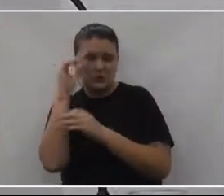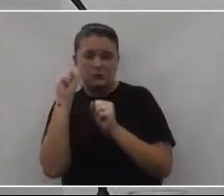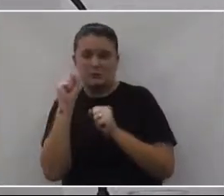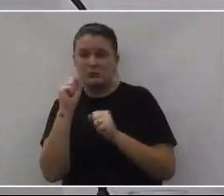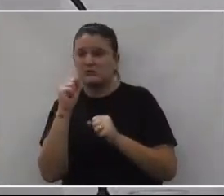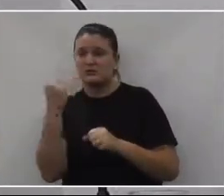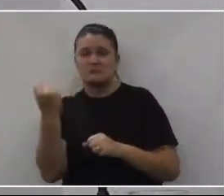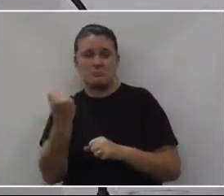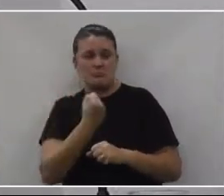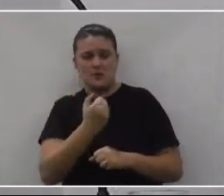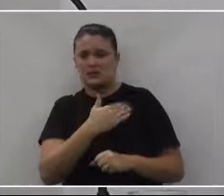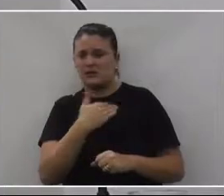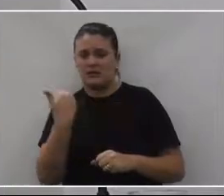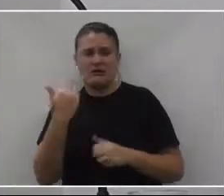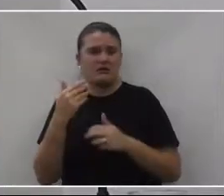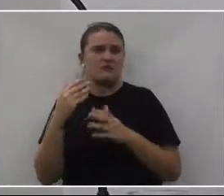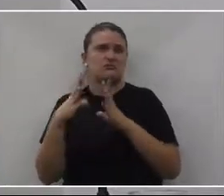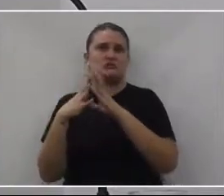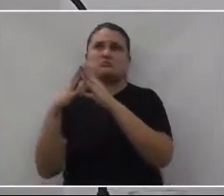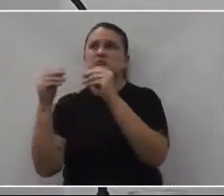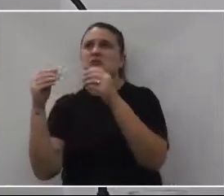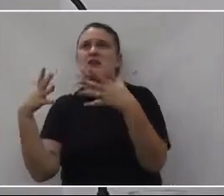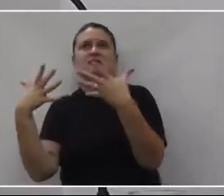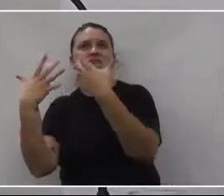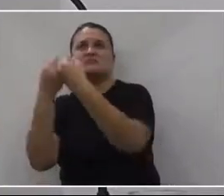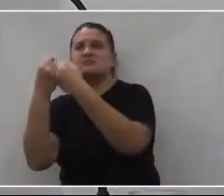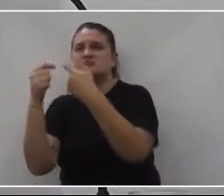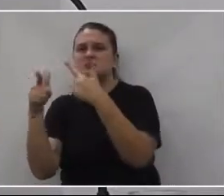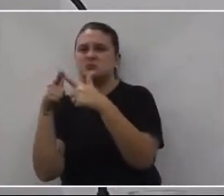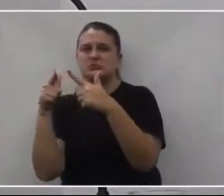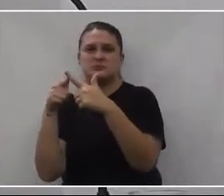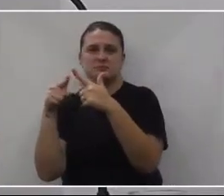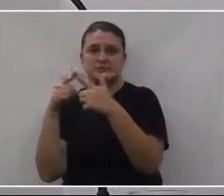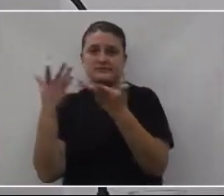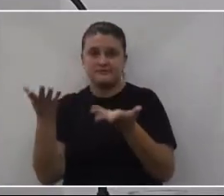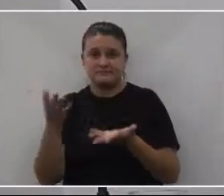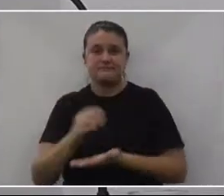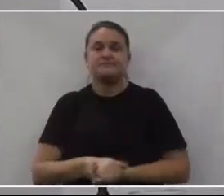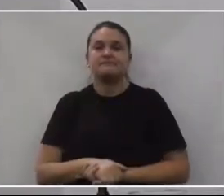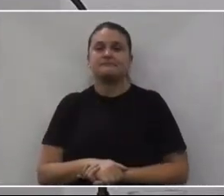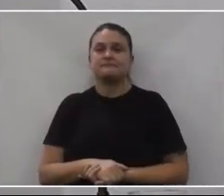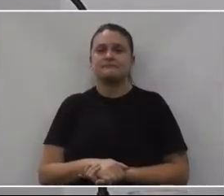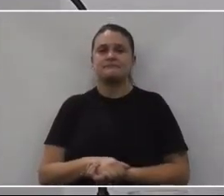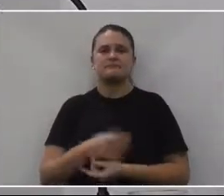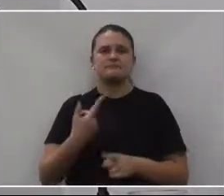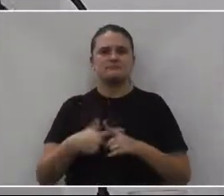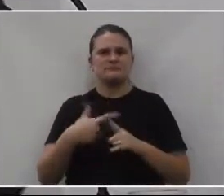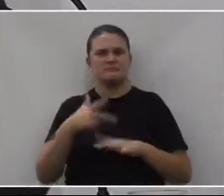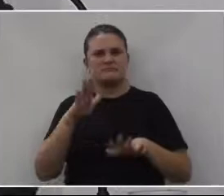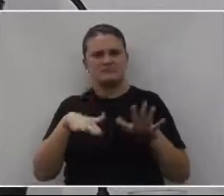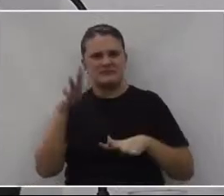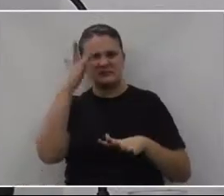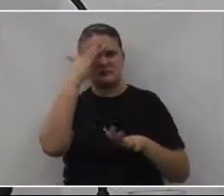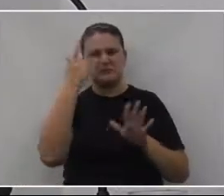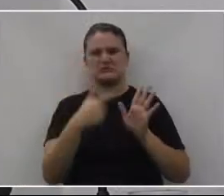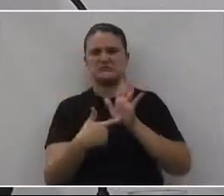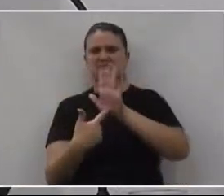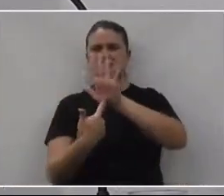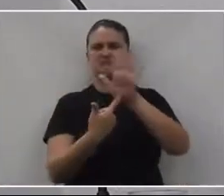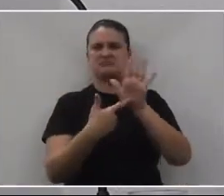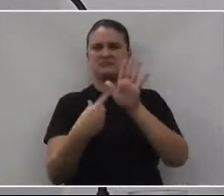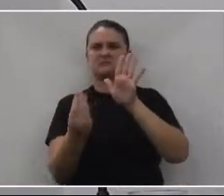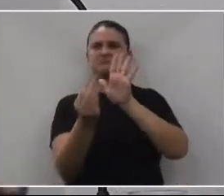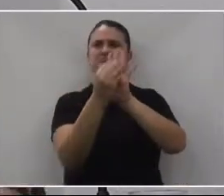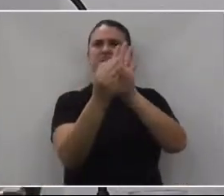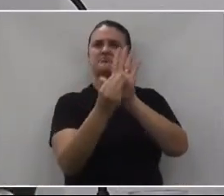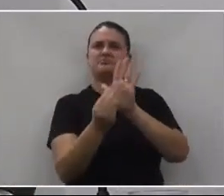se colocando acima de tudo e de todos. Alguém, para tentar botar uma informação ou se promover, passa